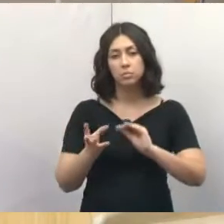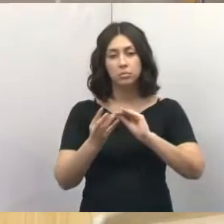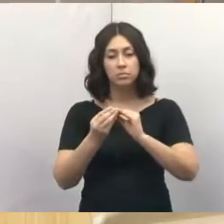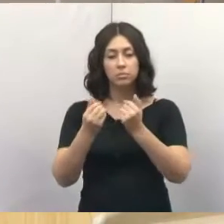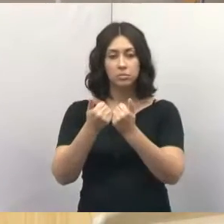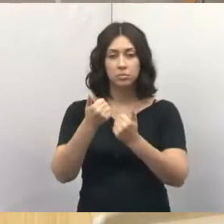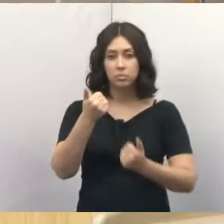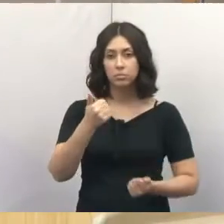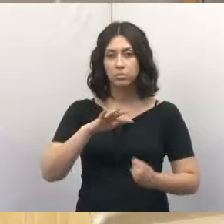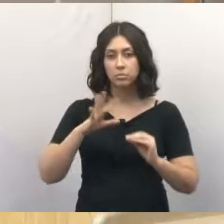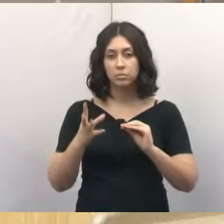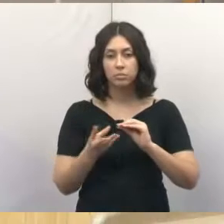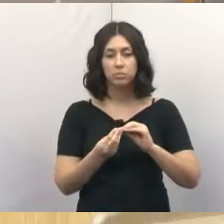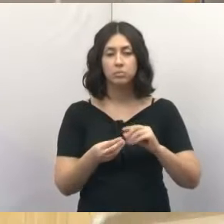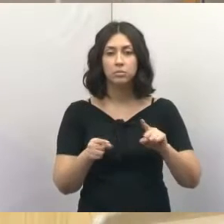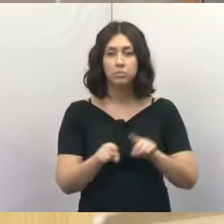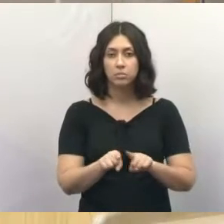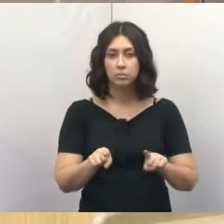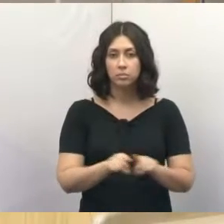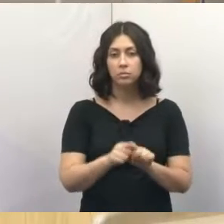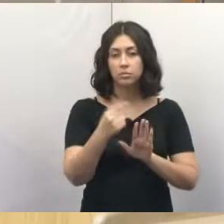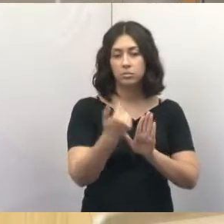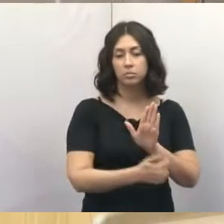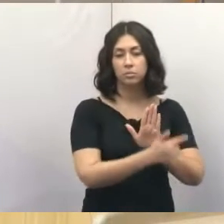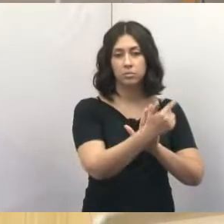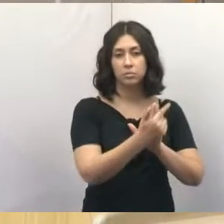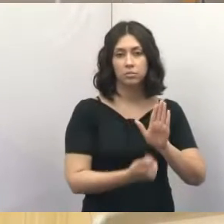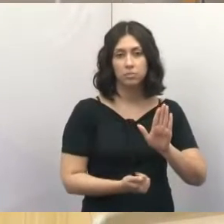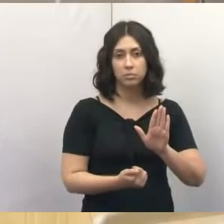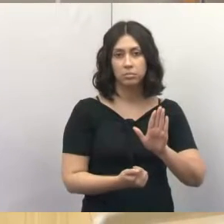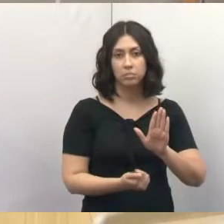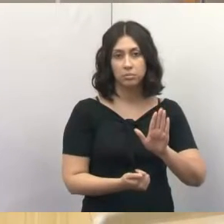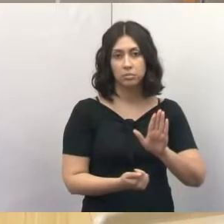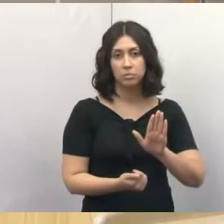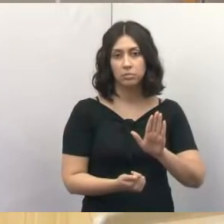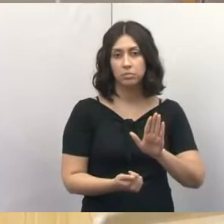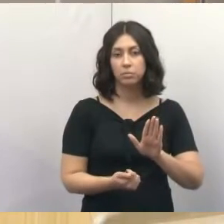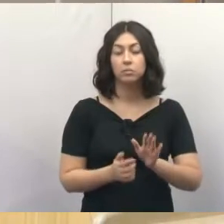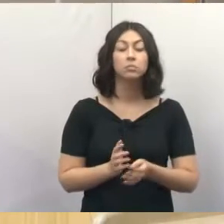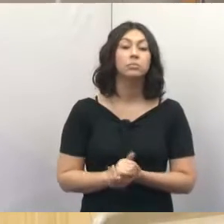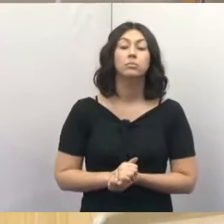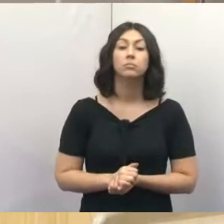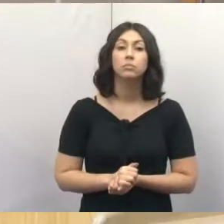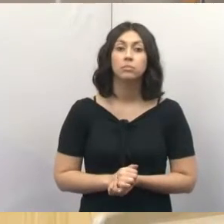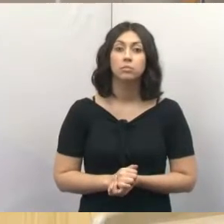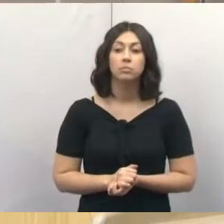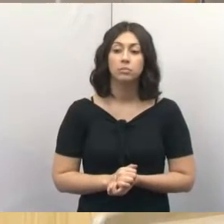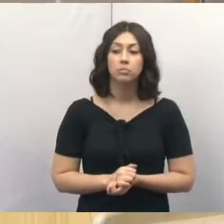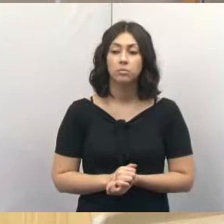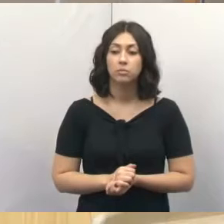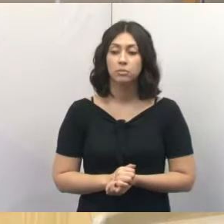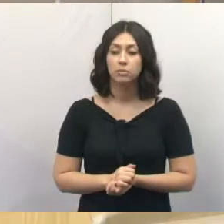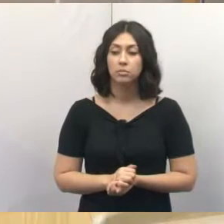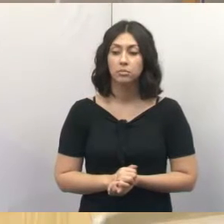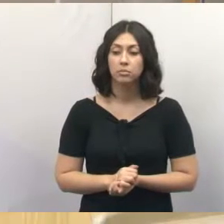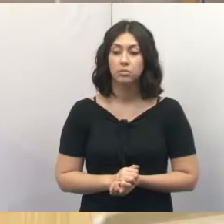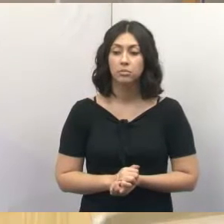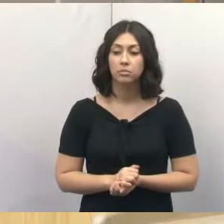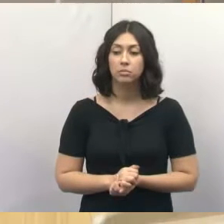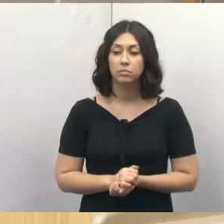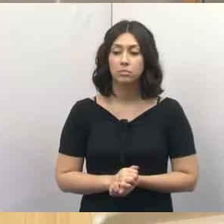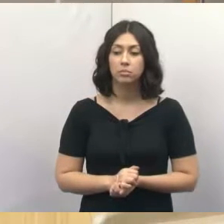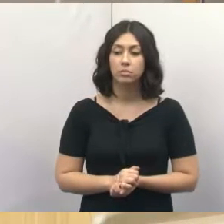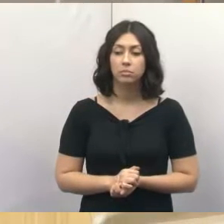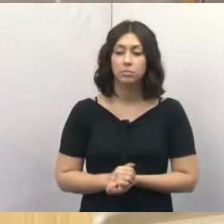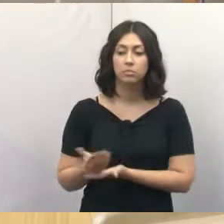subemendas, capítulo 9 das sanções e do veto, capítulo 10 dos recursos, capítulo 7, título 7